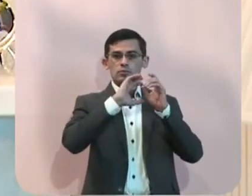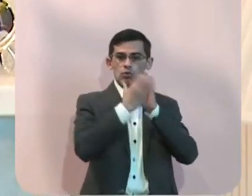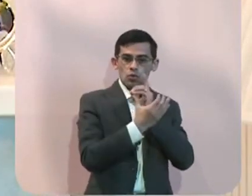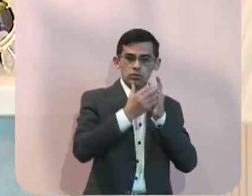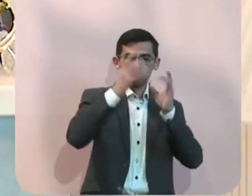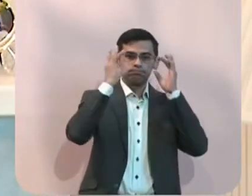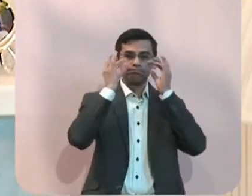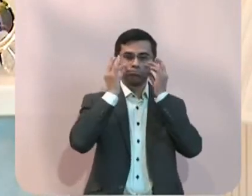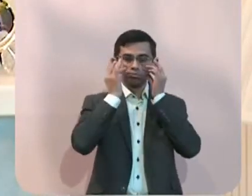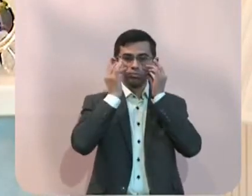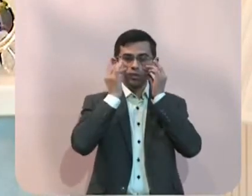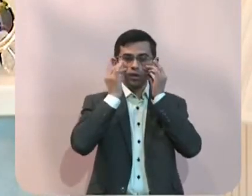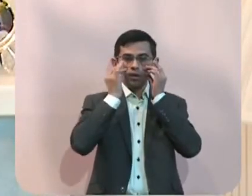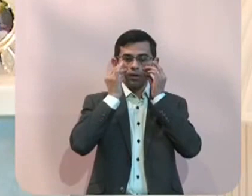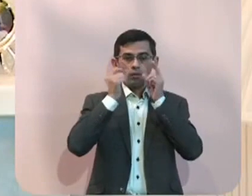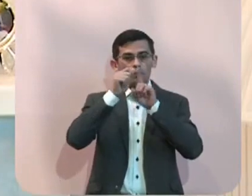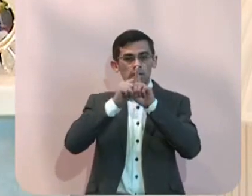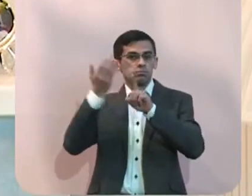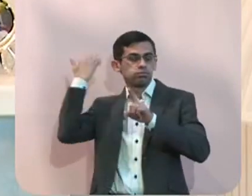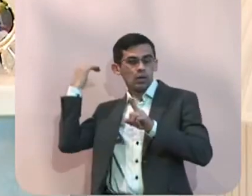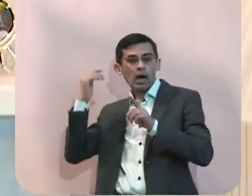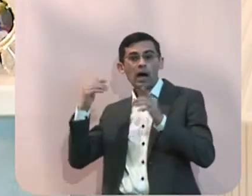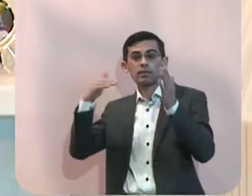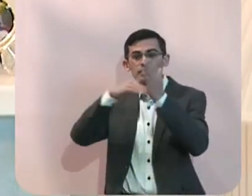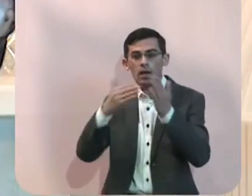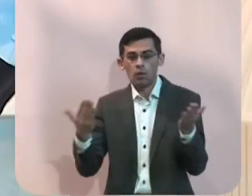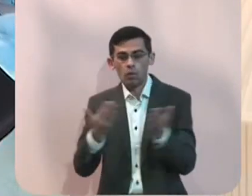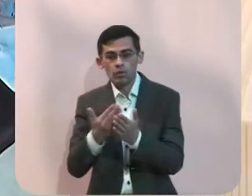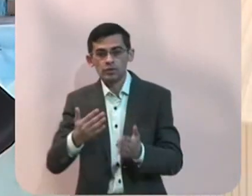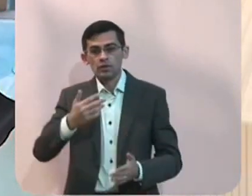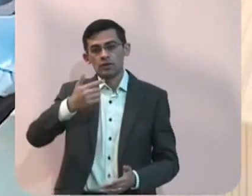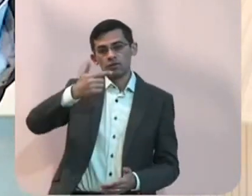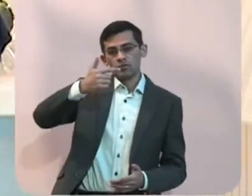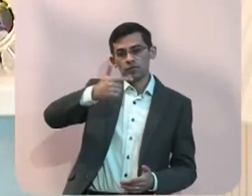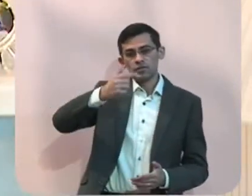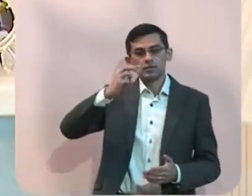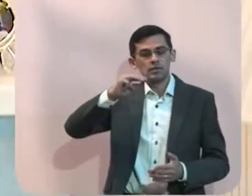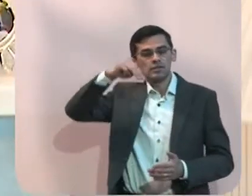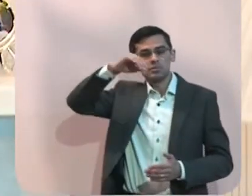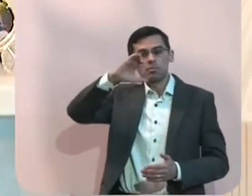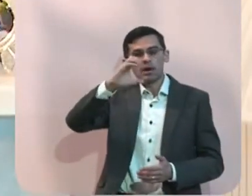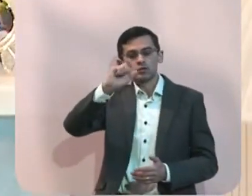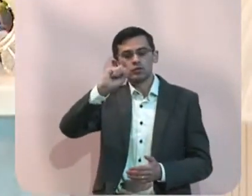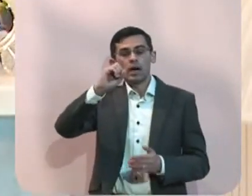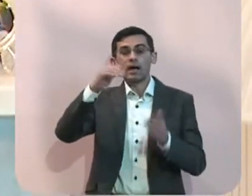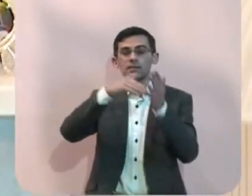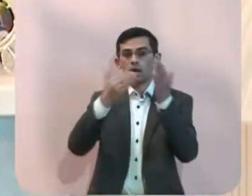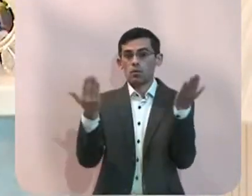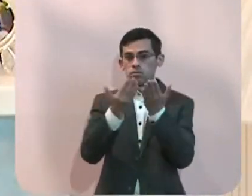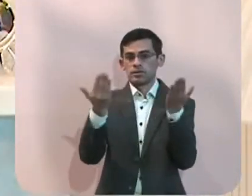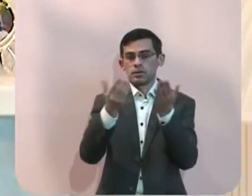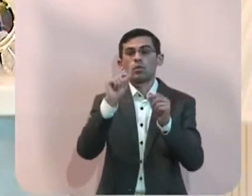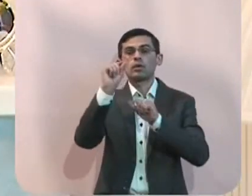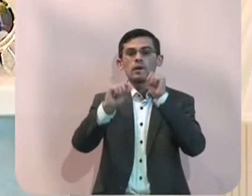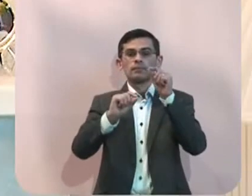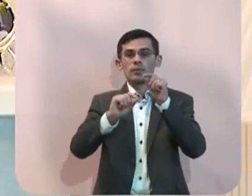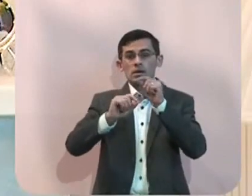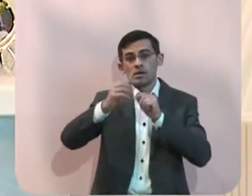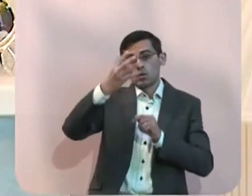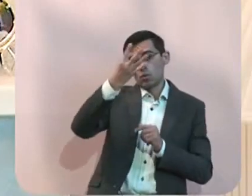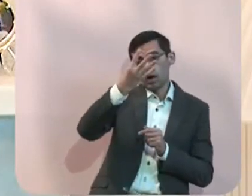cultos presenciais, até hoje, do dia 23 de março até hoje,